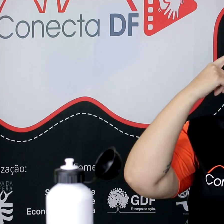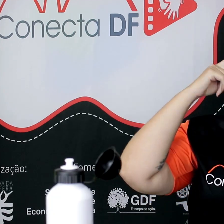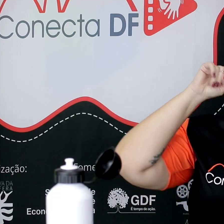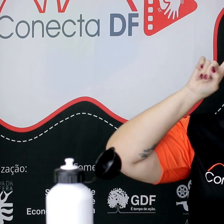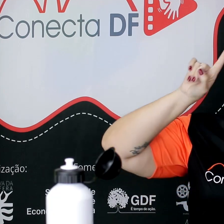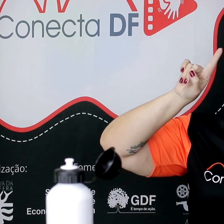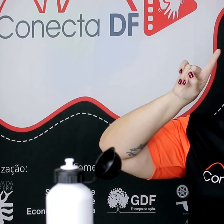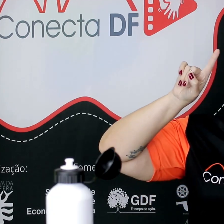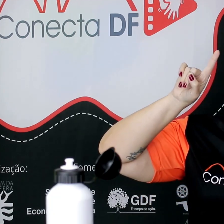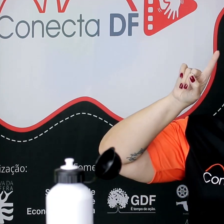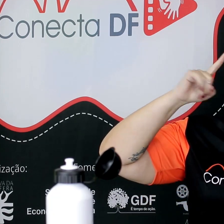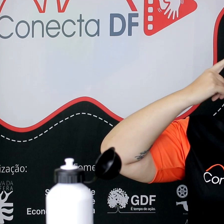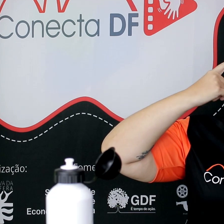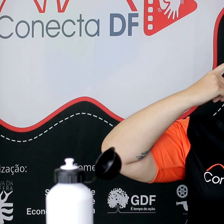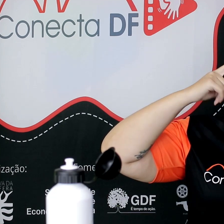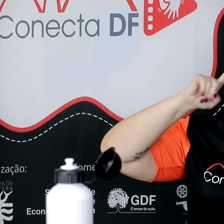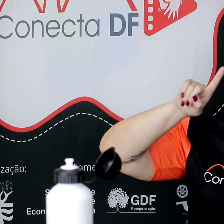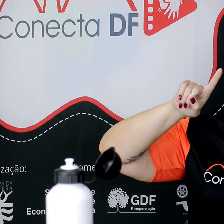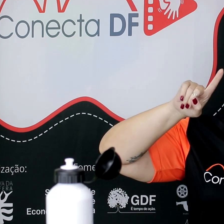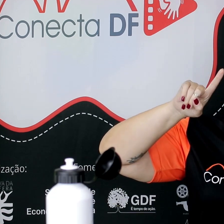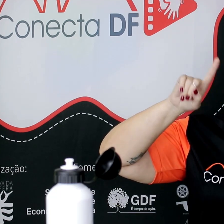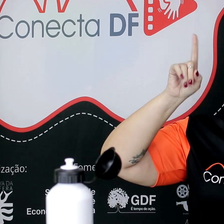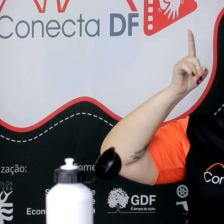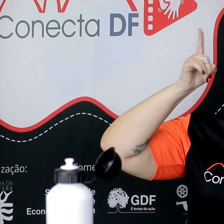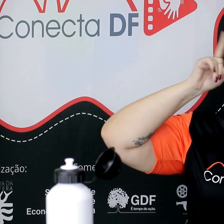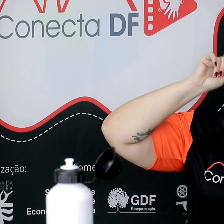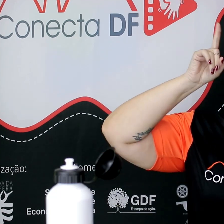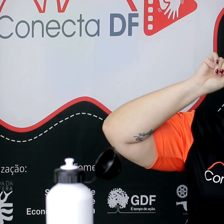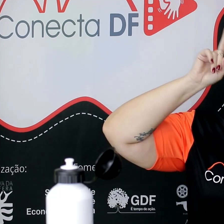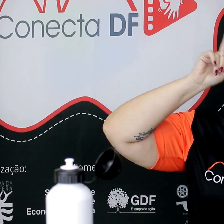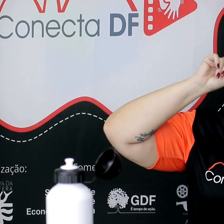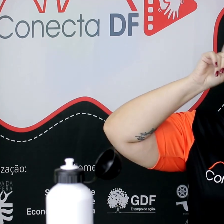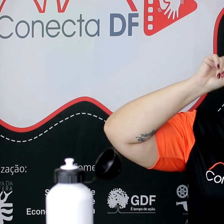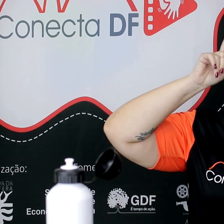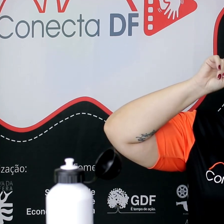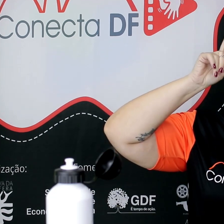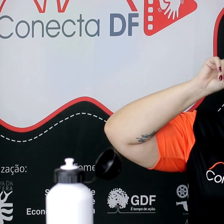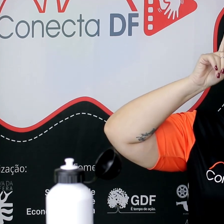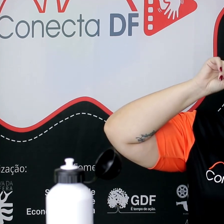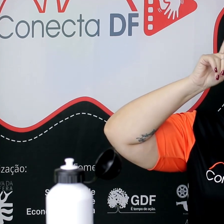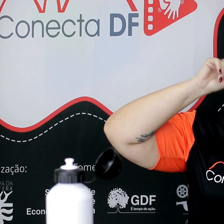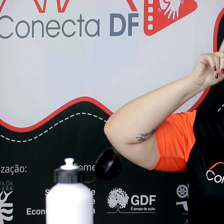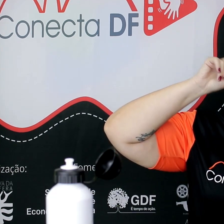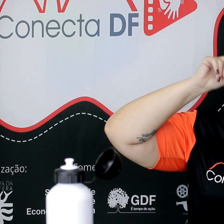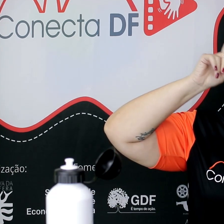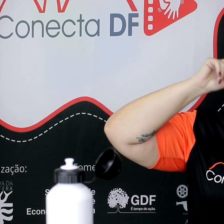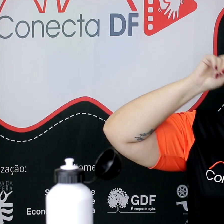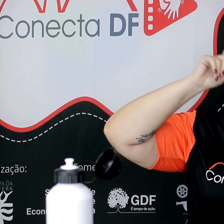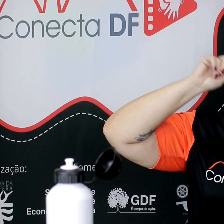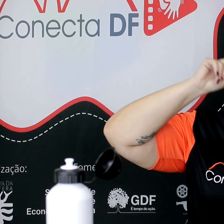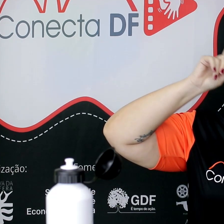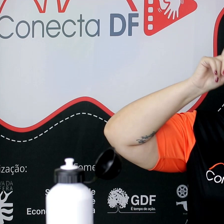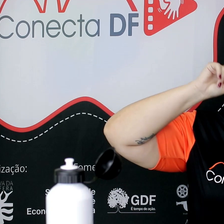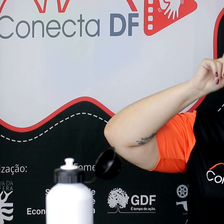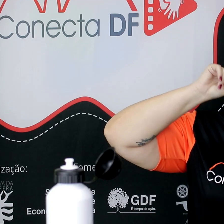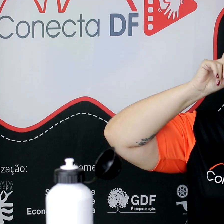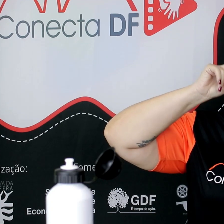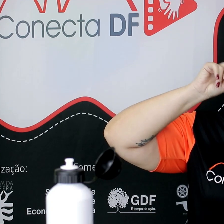ou dia, né? Todo dia a gente bate aqui, ó. Todo